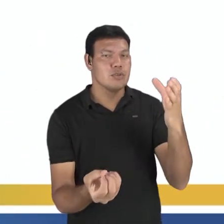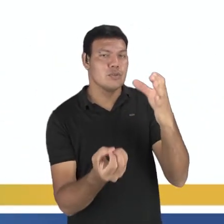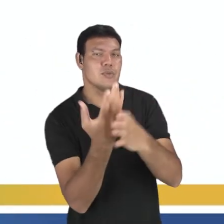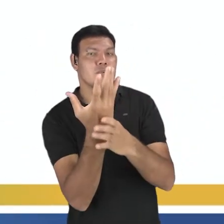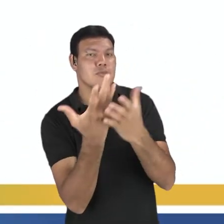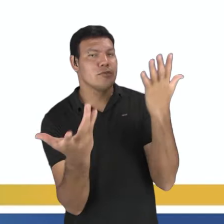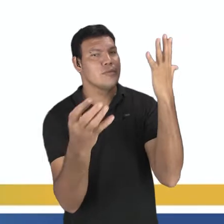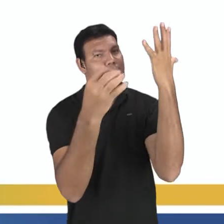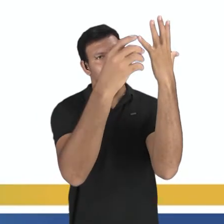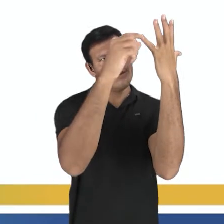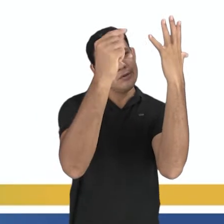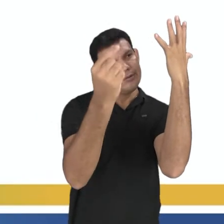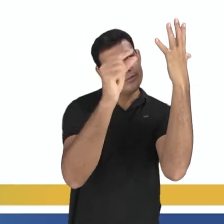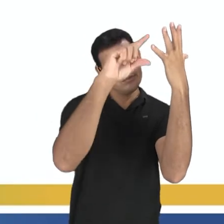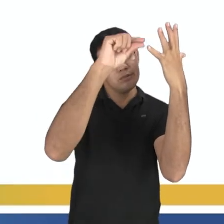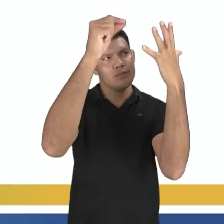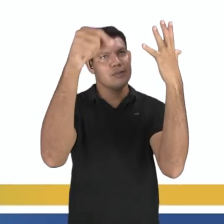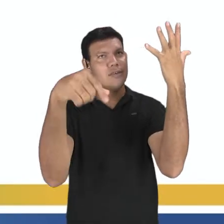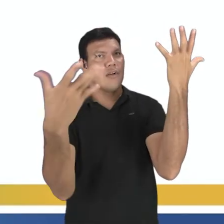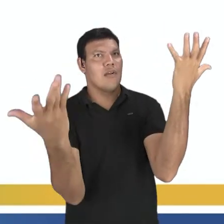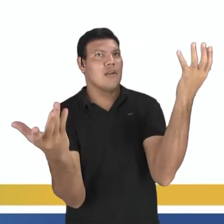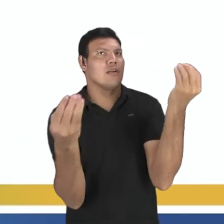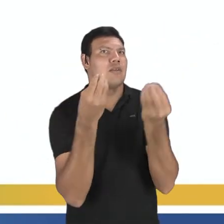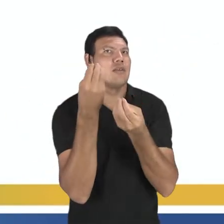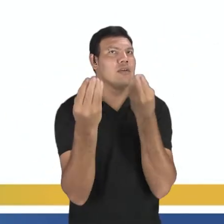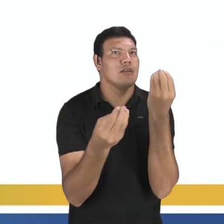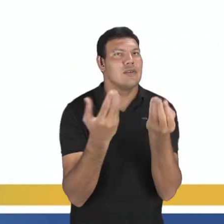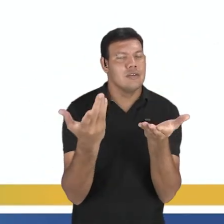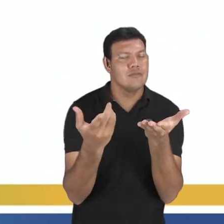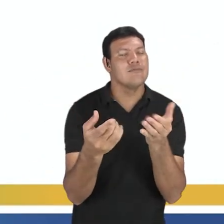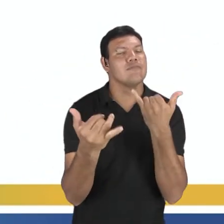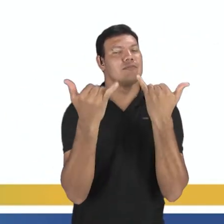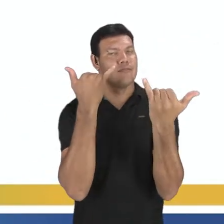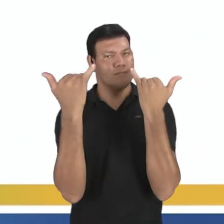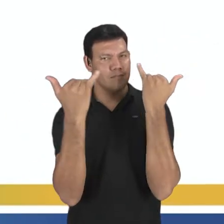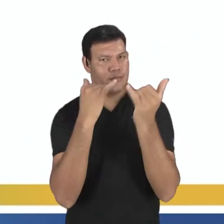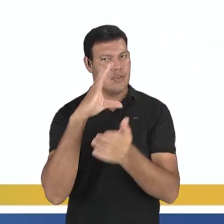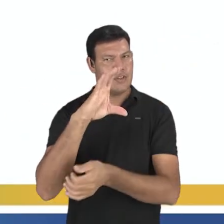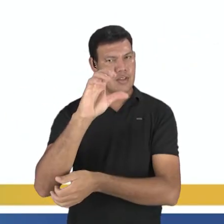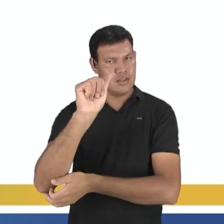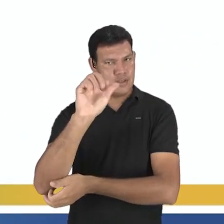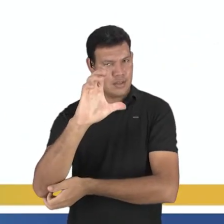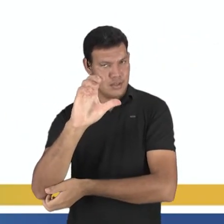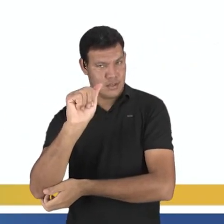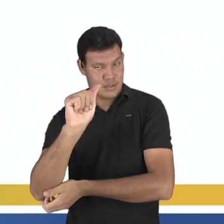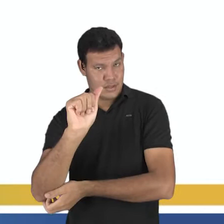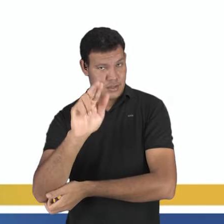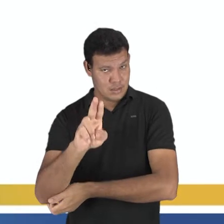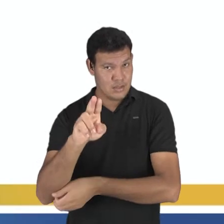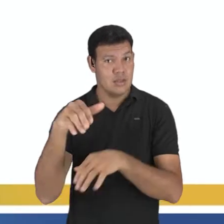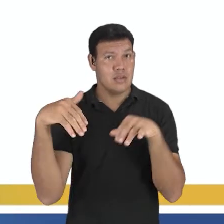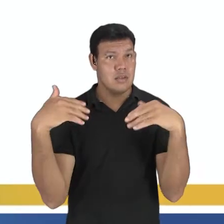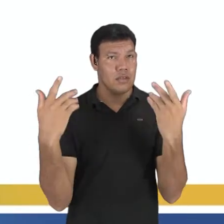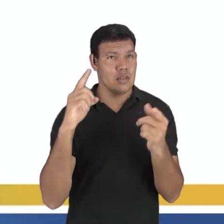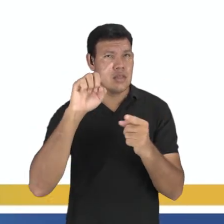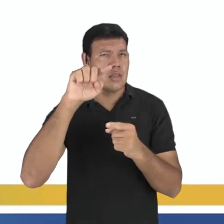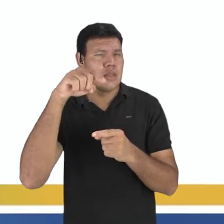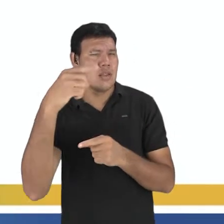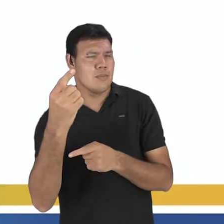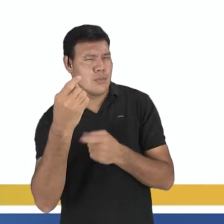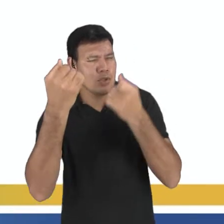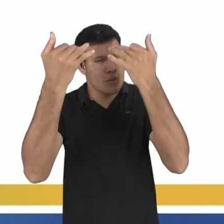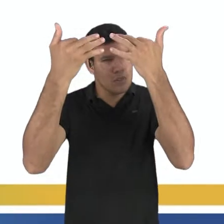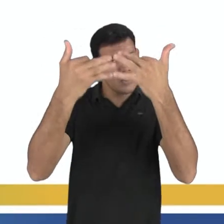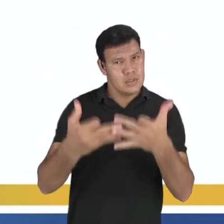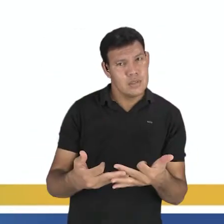do cacau. Olha só, ele traz essa informação sobre o cacau. E aí depois ele vem falando aí sobre